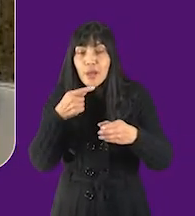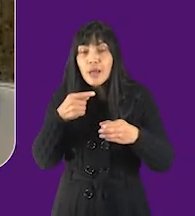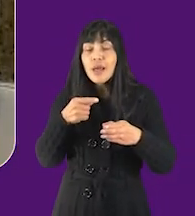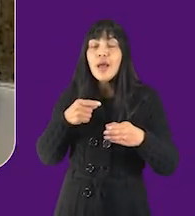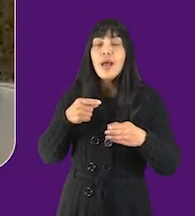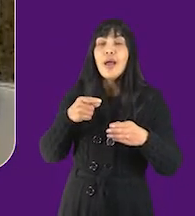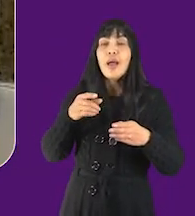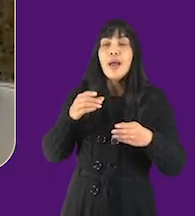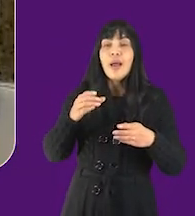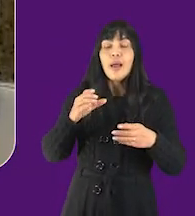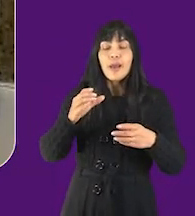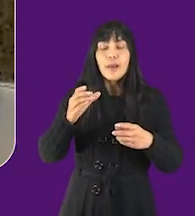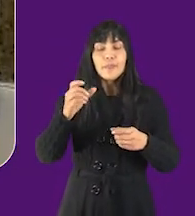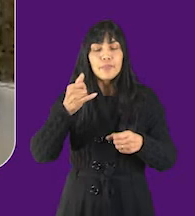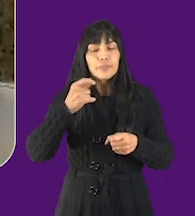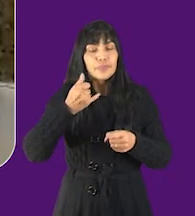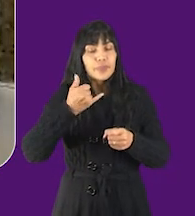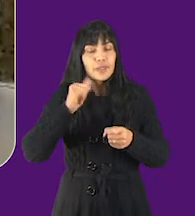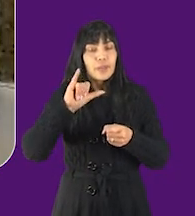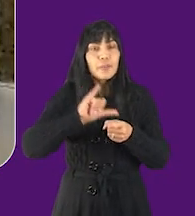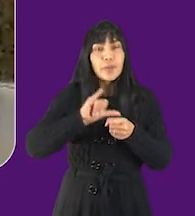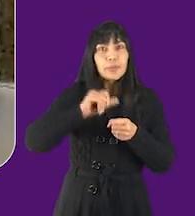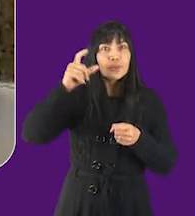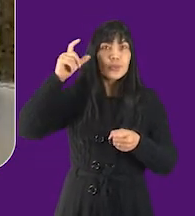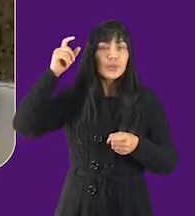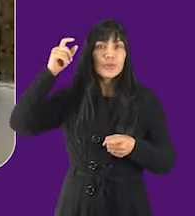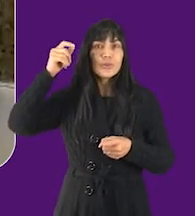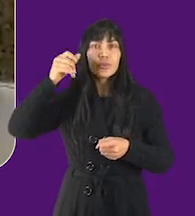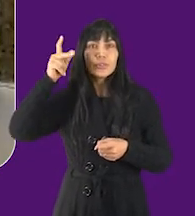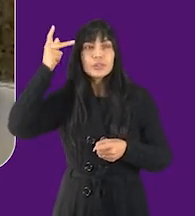Montemor, perto de Campinas. É o quarto do mundo, né? Nós